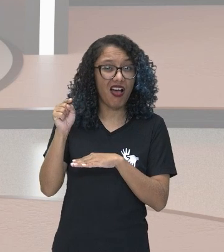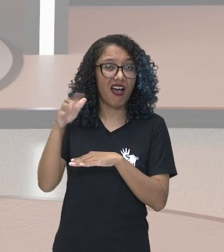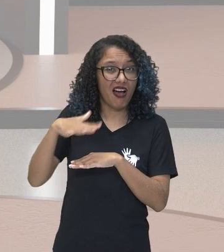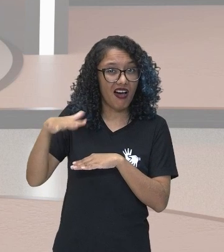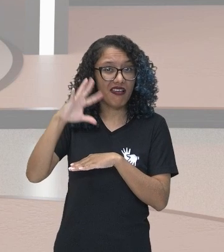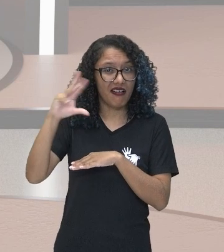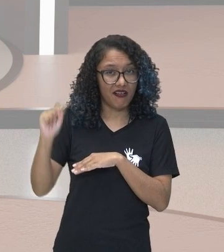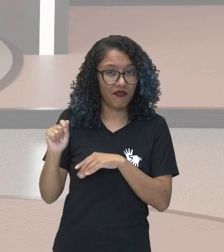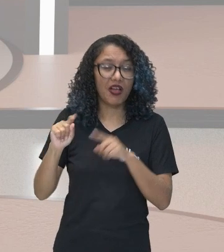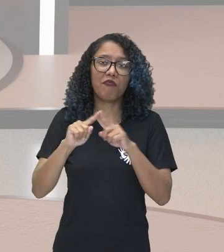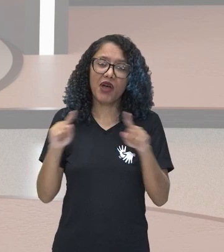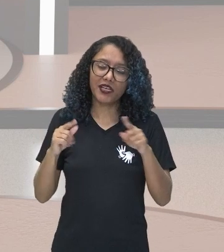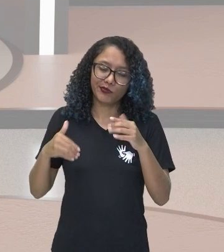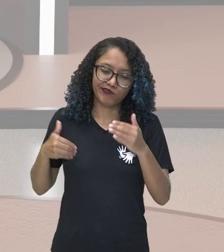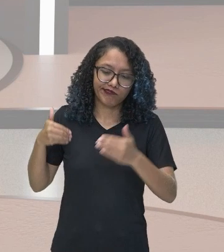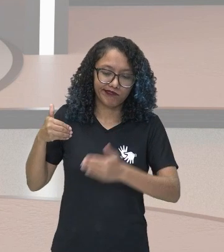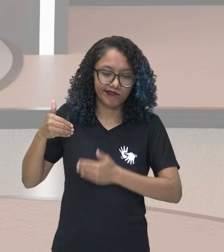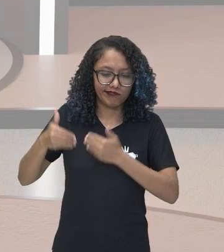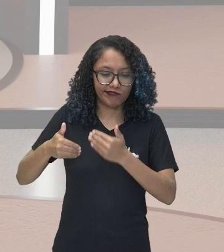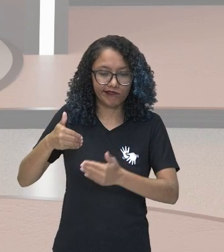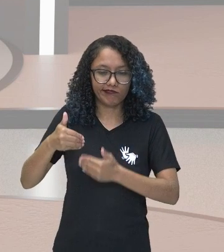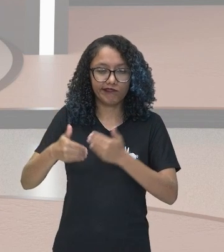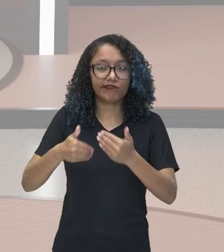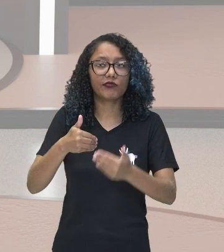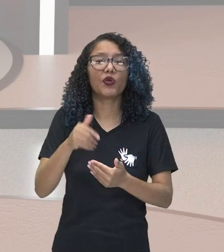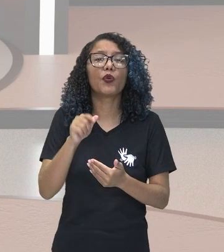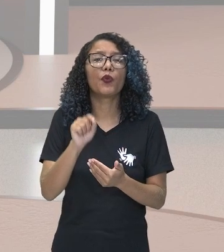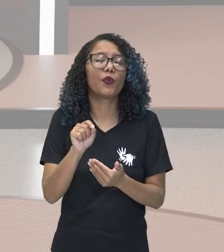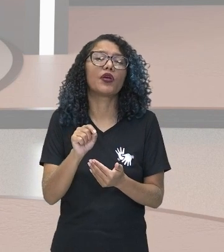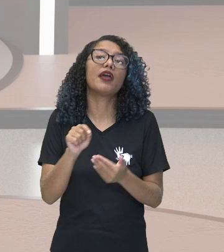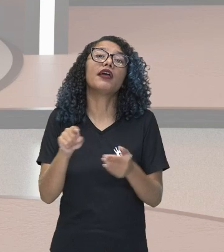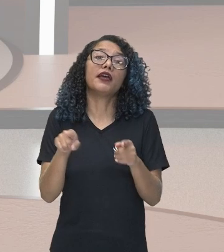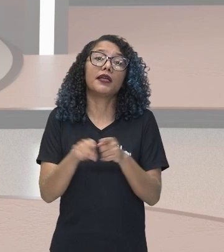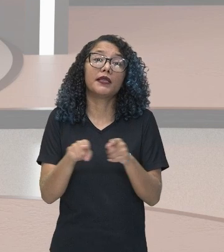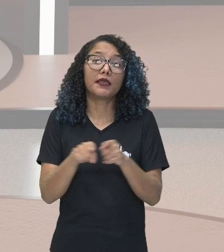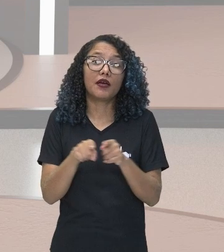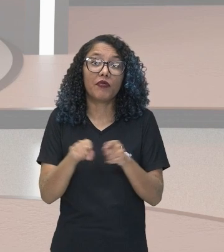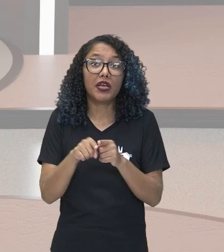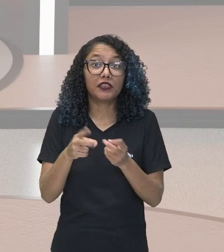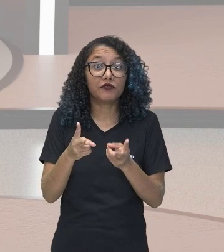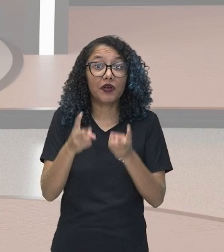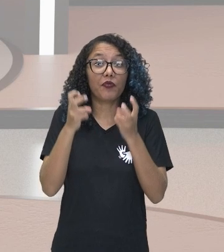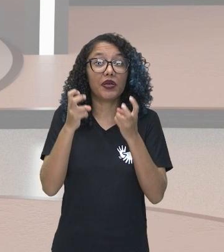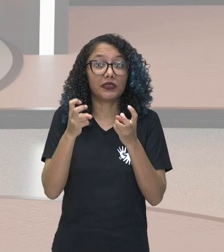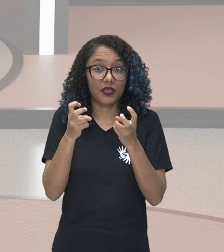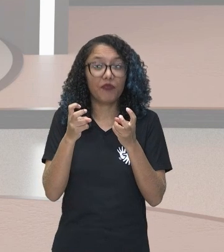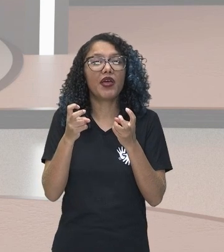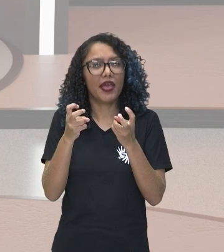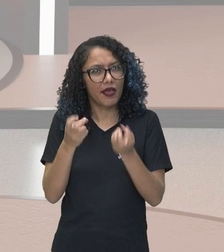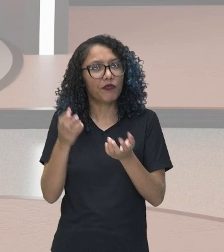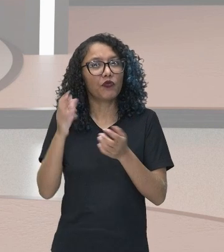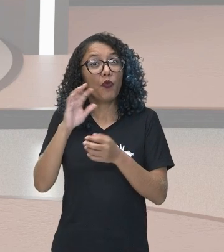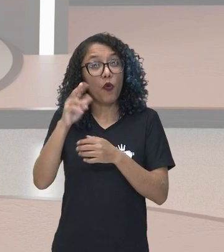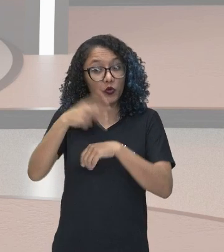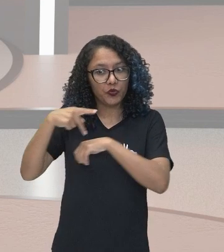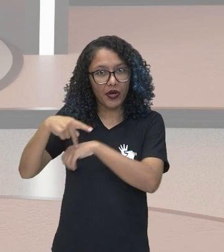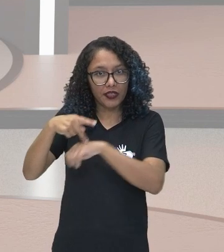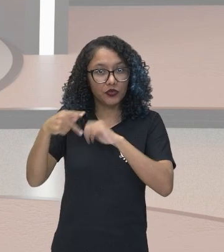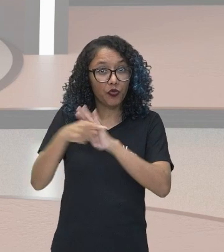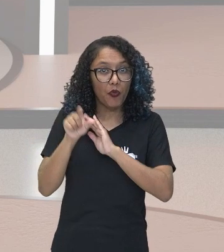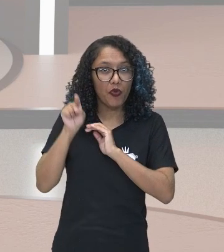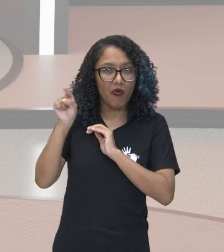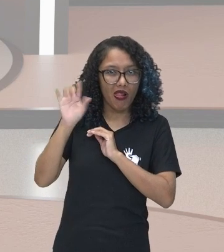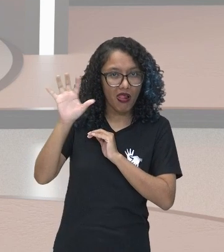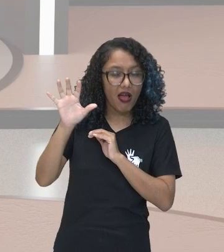o passar dos anos, a gente vai estudar também que esses países começam a se desenvolver, tá bom?